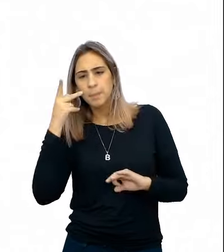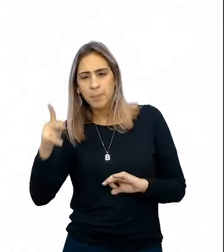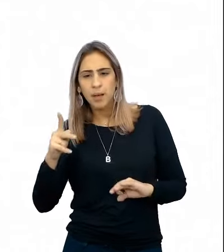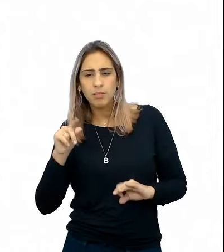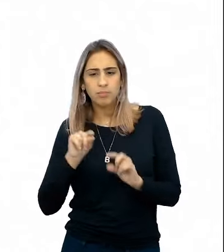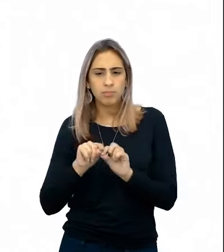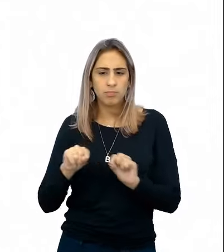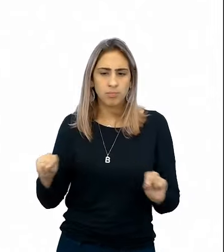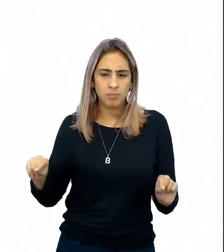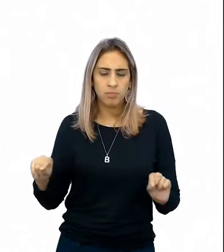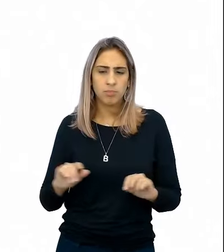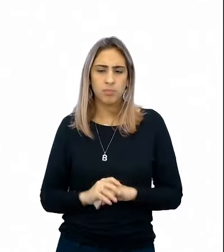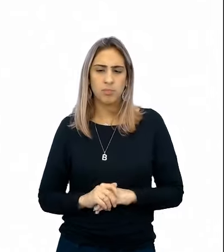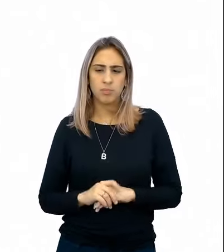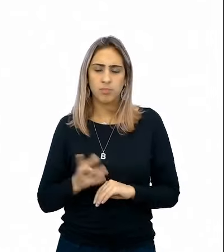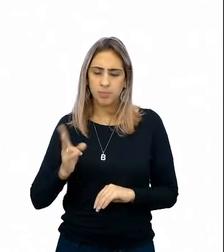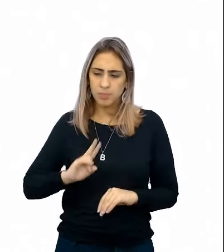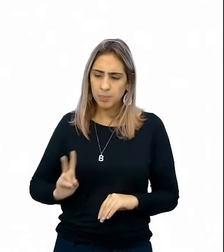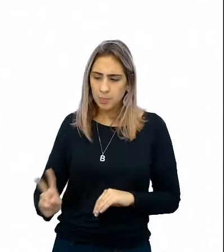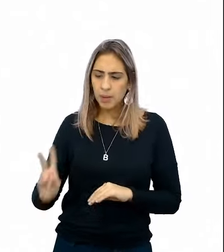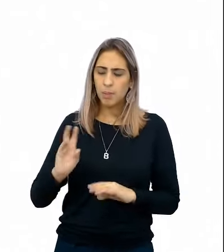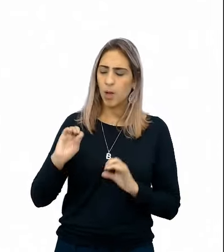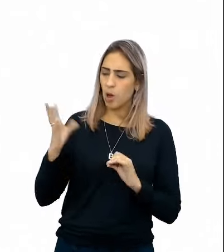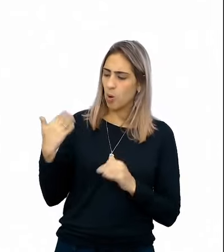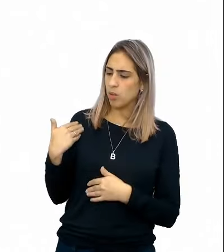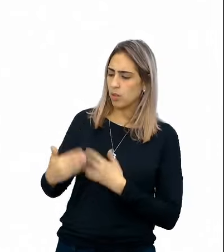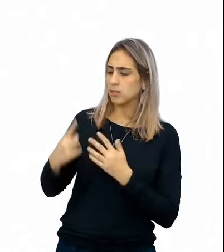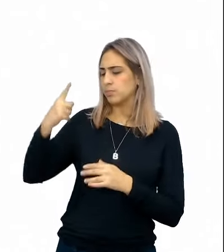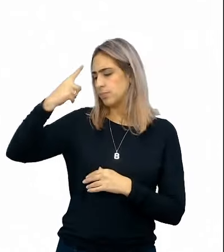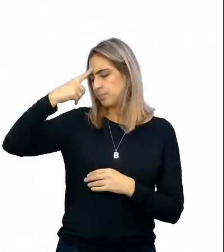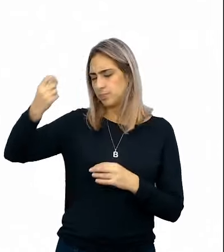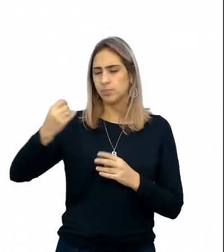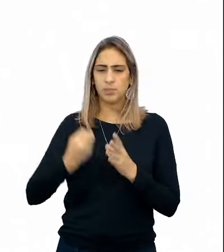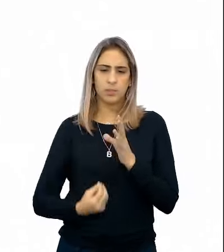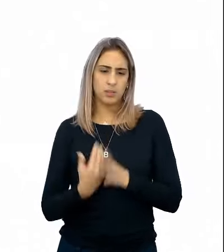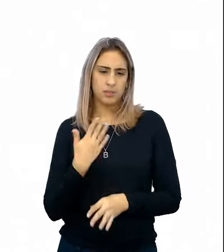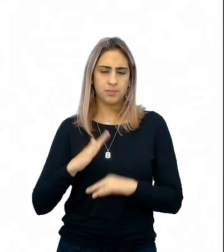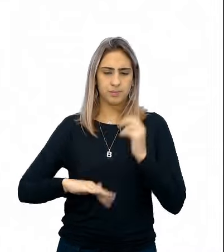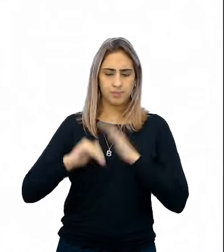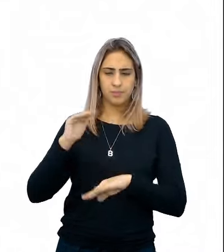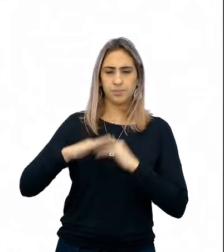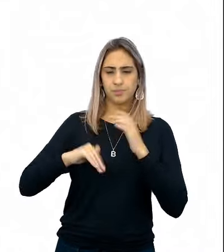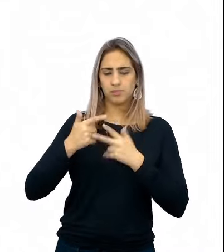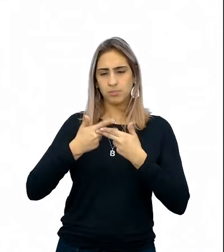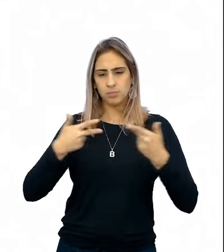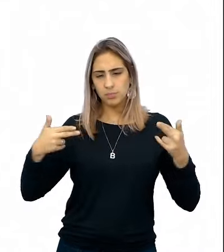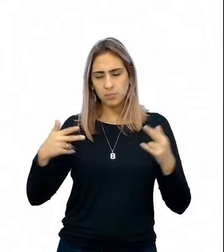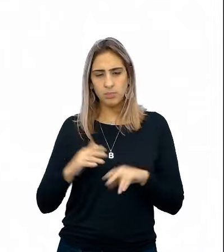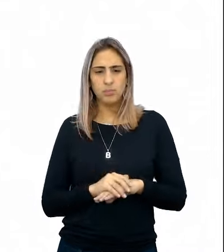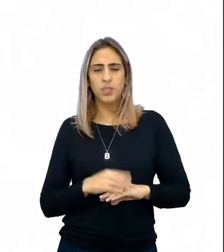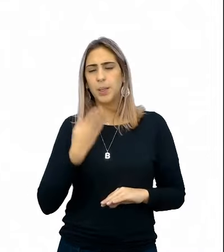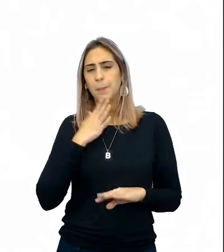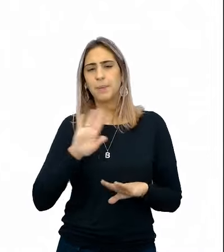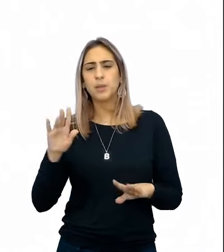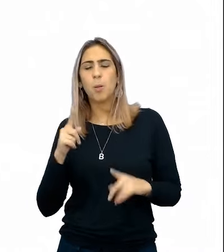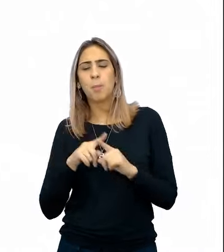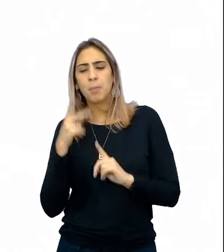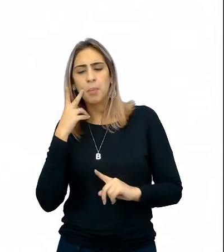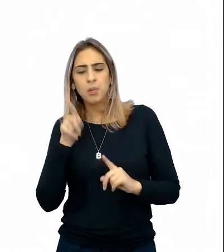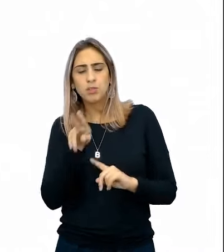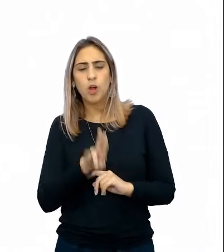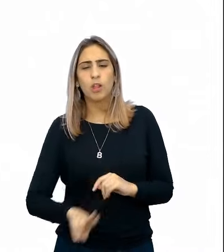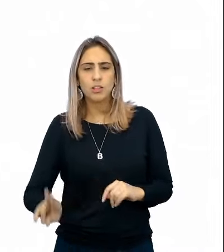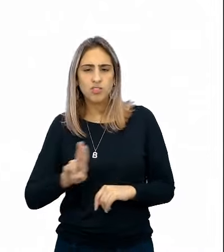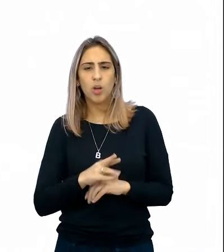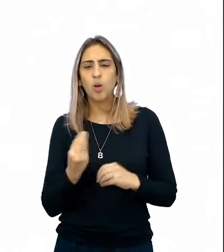crianças. O mesmo acontece com a ideia de construir os fatos básicos da adição, para ser utilizado